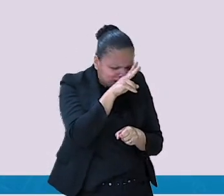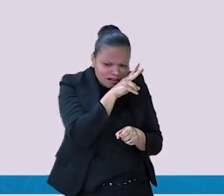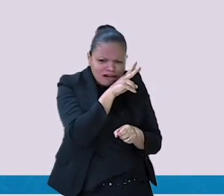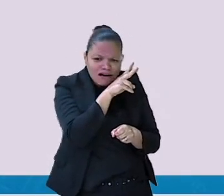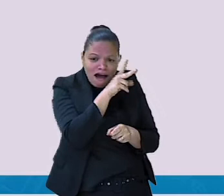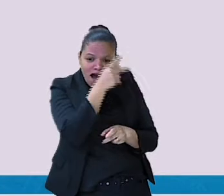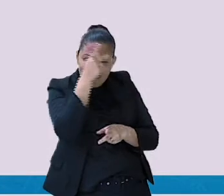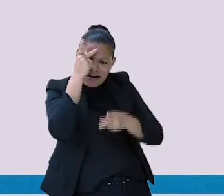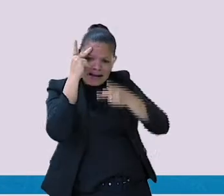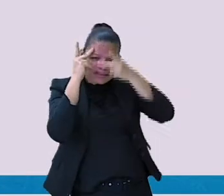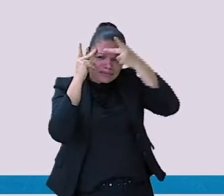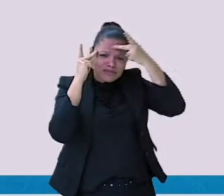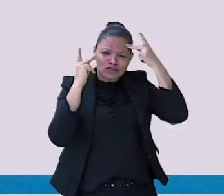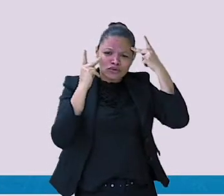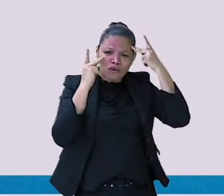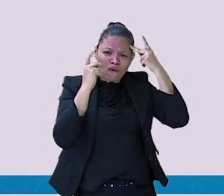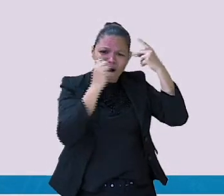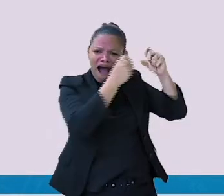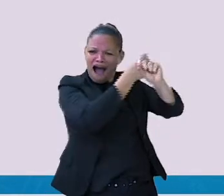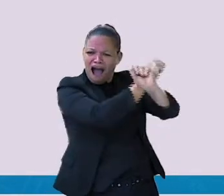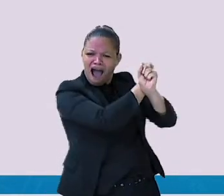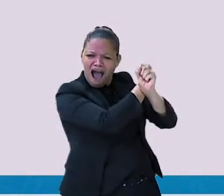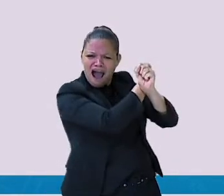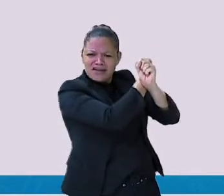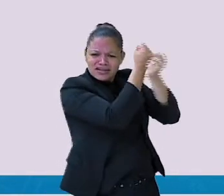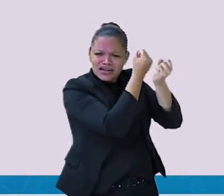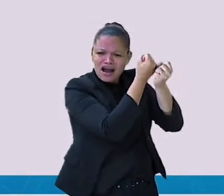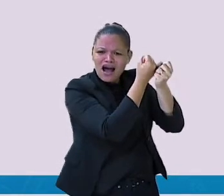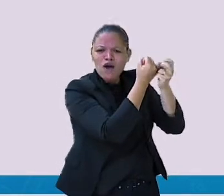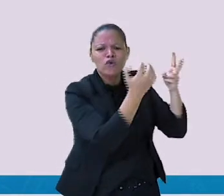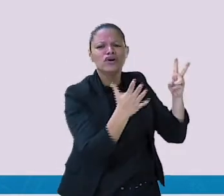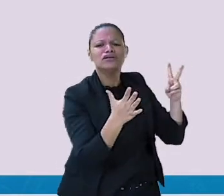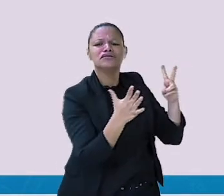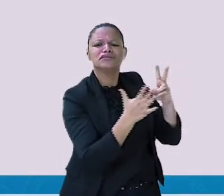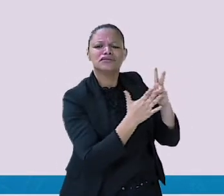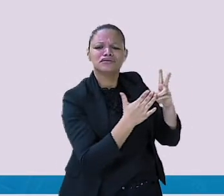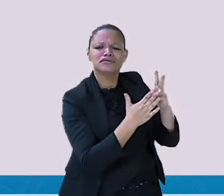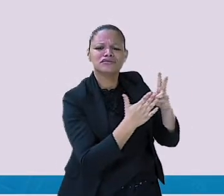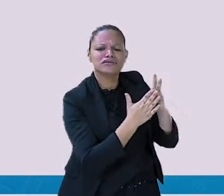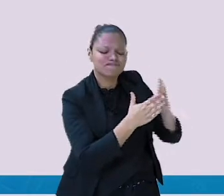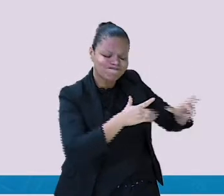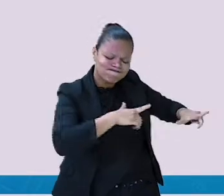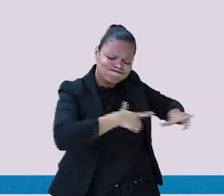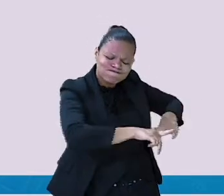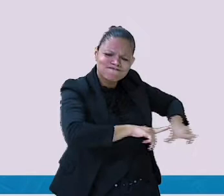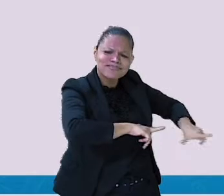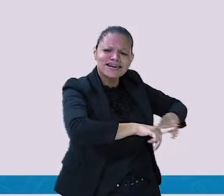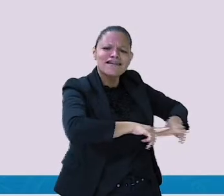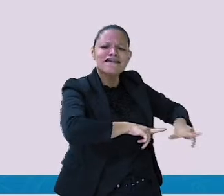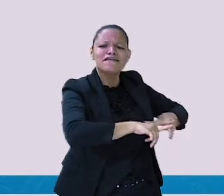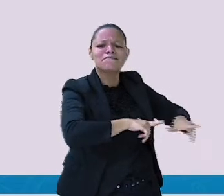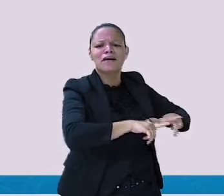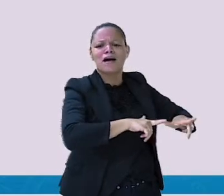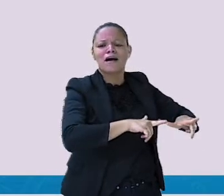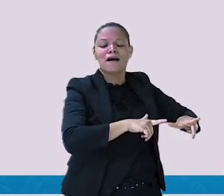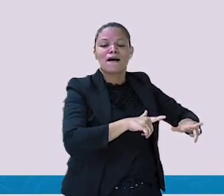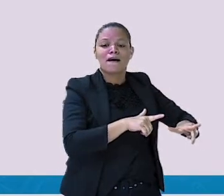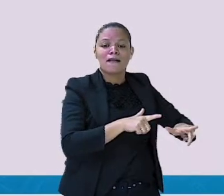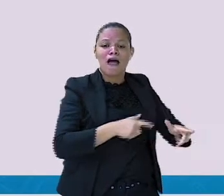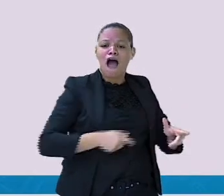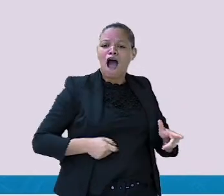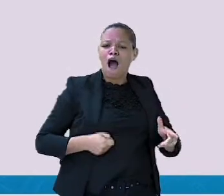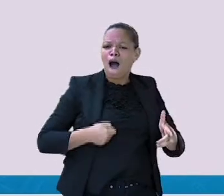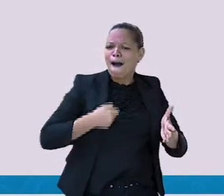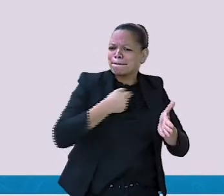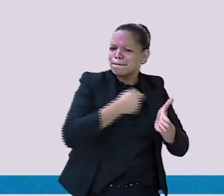e, posteriormente, todo o processo de coisas derivadas do açúcar, como hoje a gente conhece. Então, a gente também vai ver durante essa